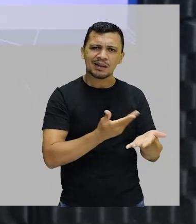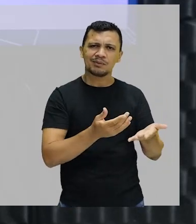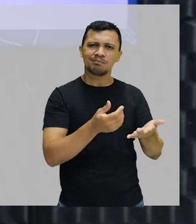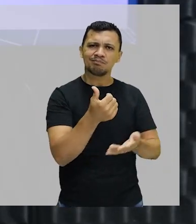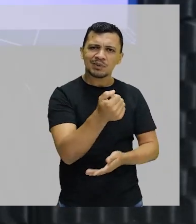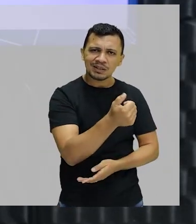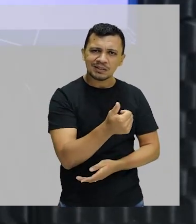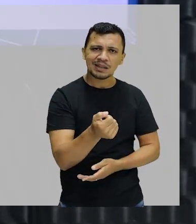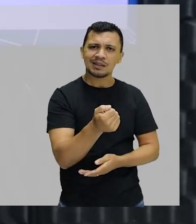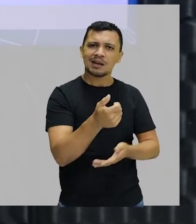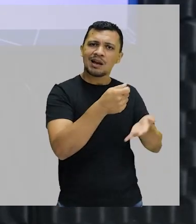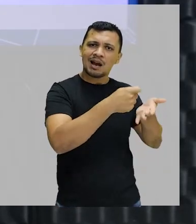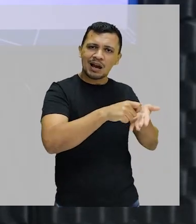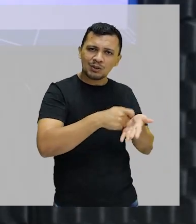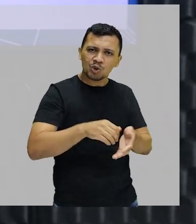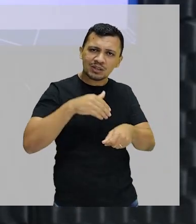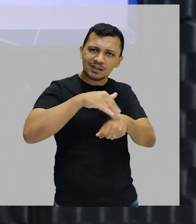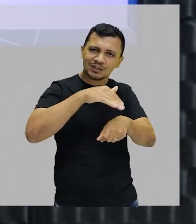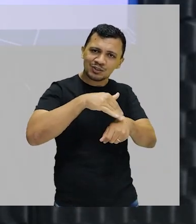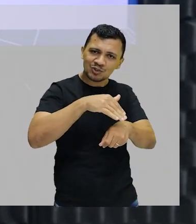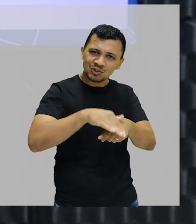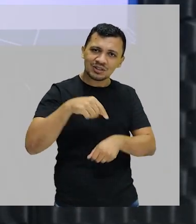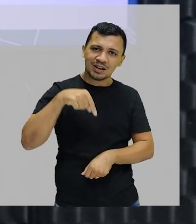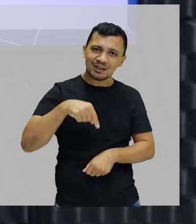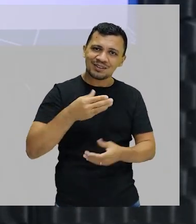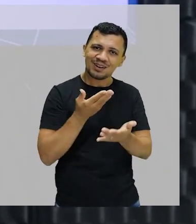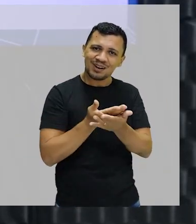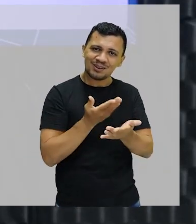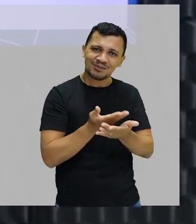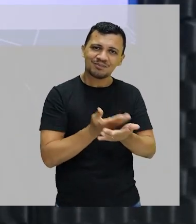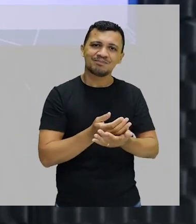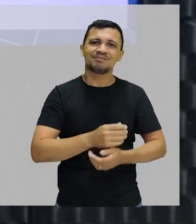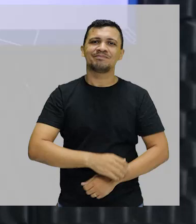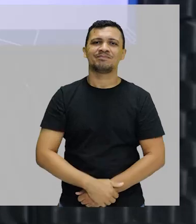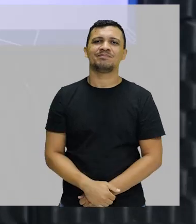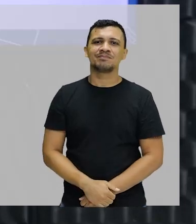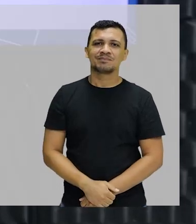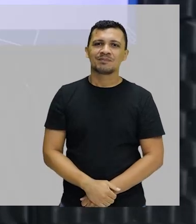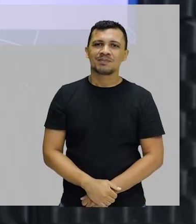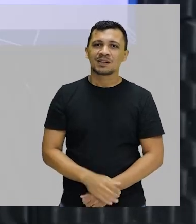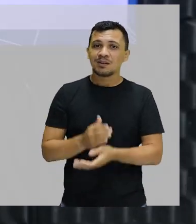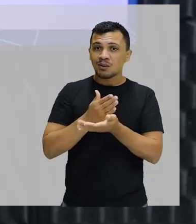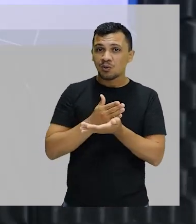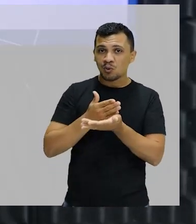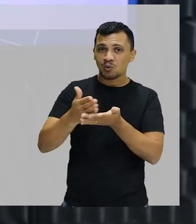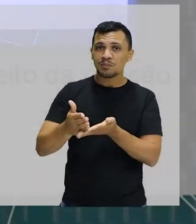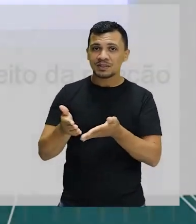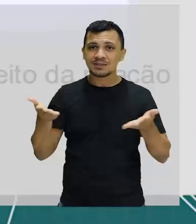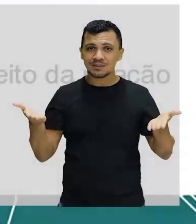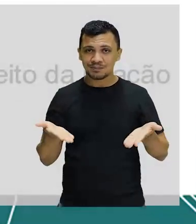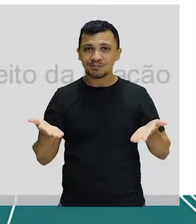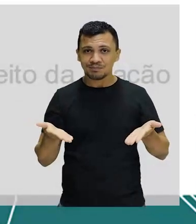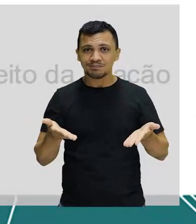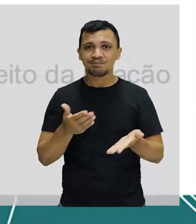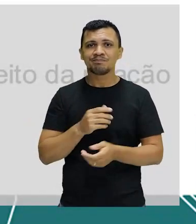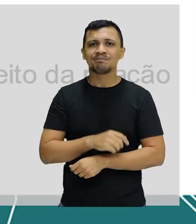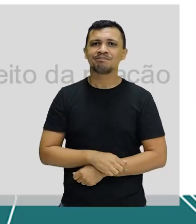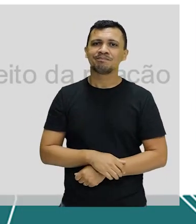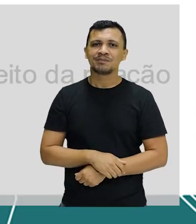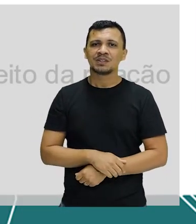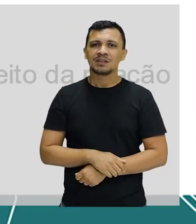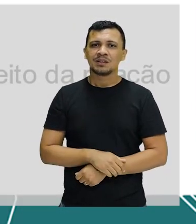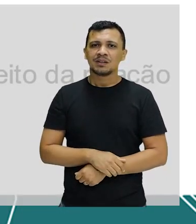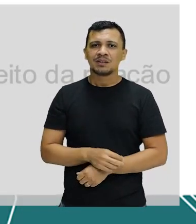você anotar as dicas que eu vou te passar nessa nossa aula de hoje. E a gente começa a aula de hoje falando sobre